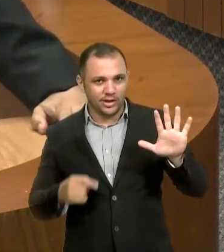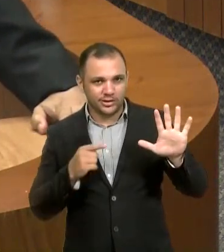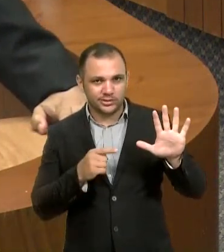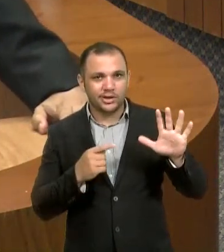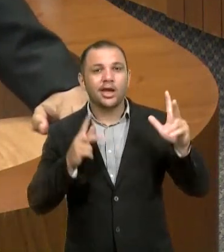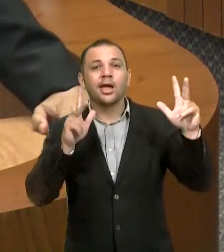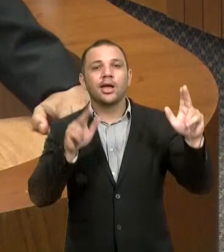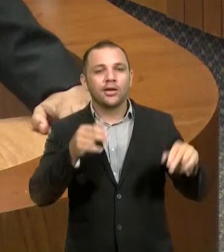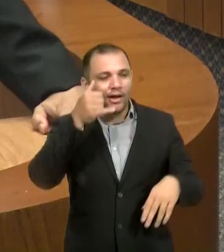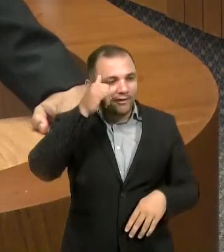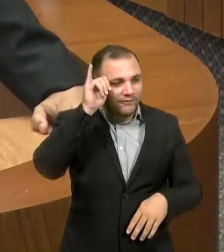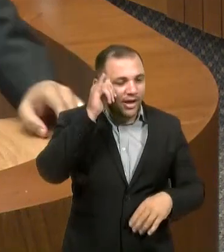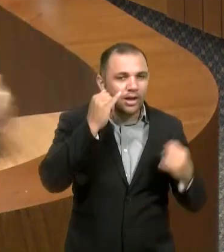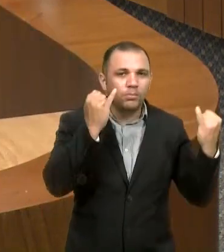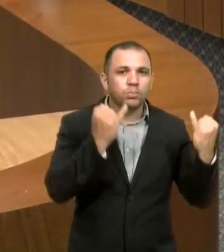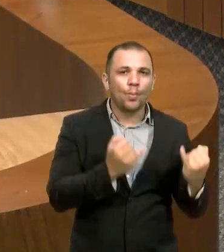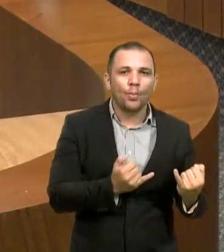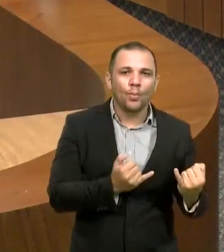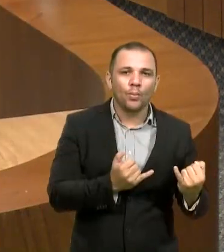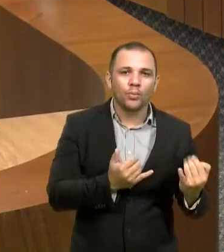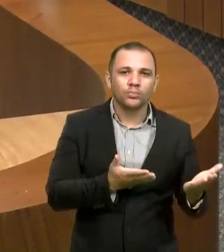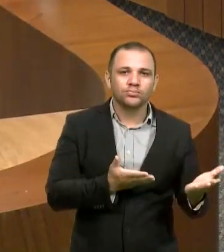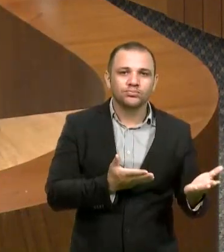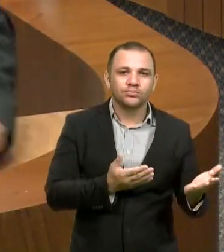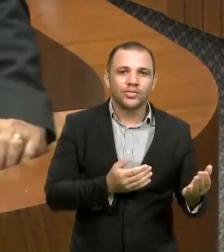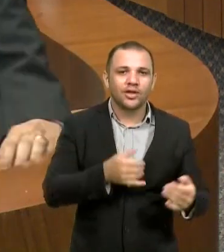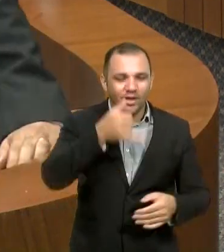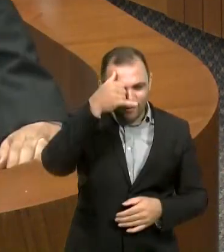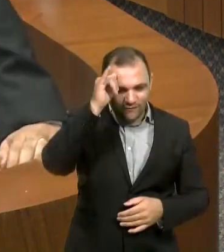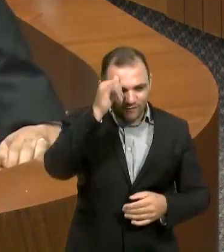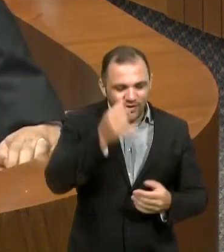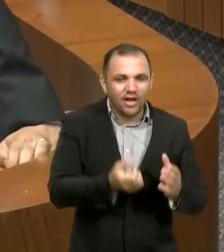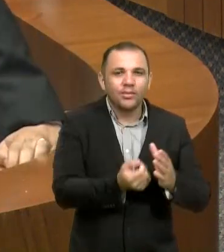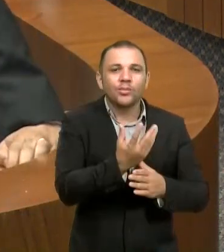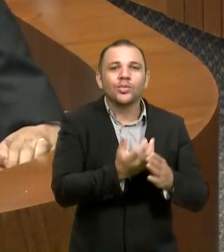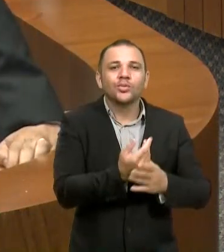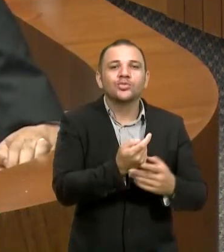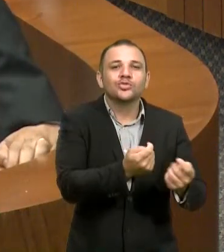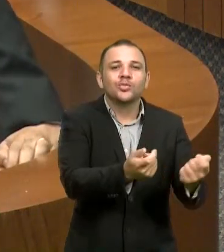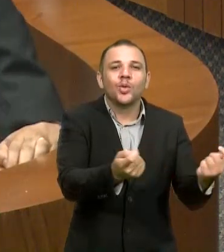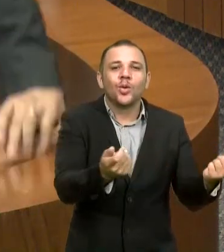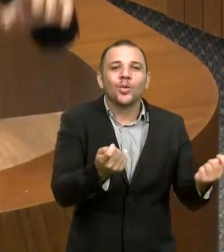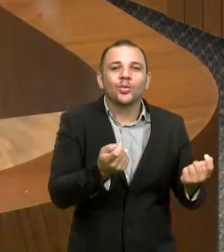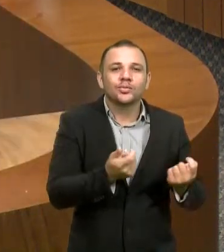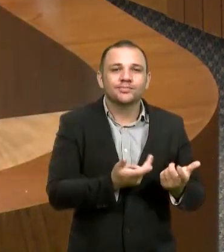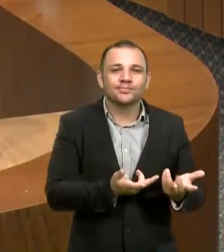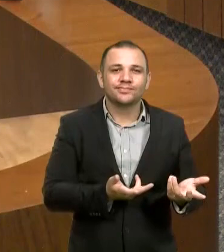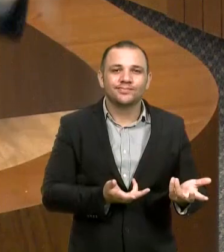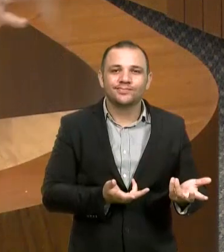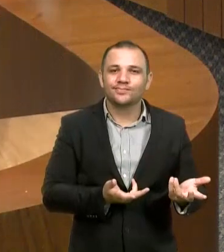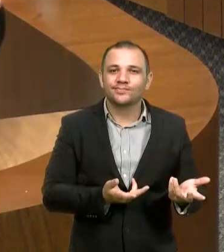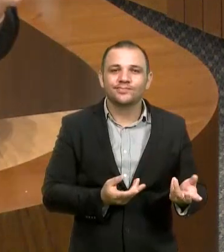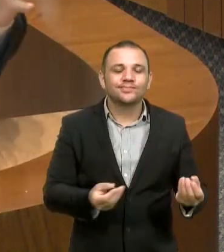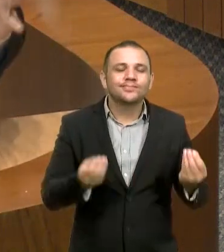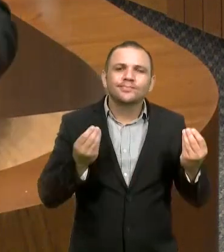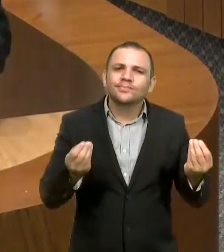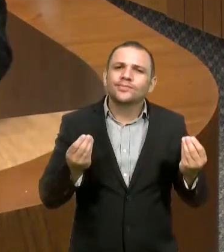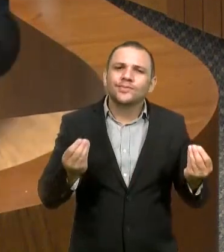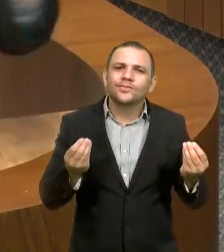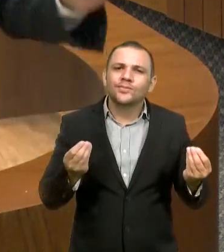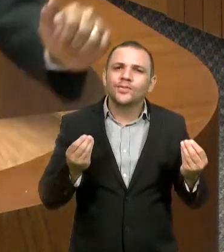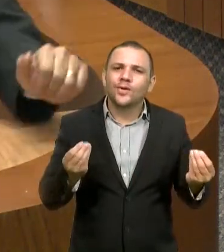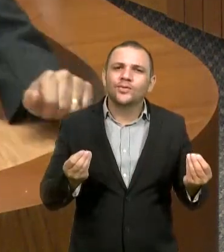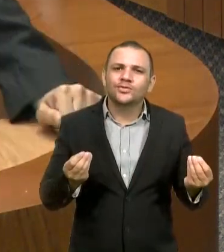a vacas magras, vacas que pouco produzem. É inacreditável,